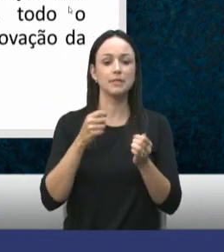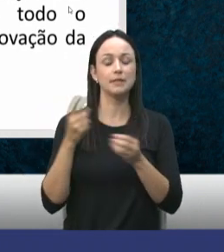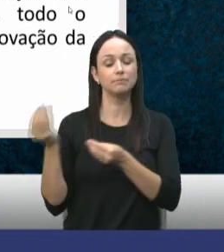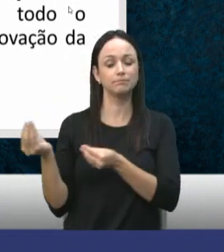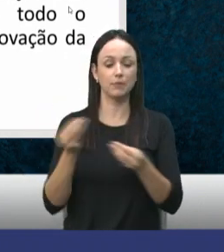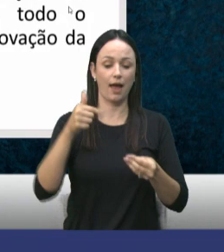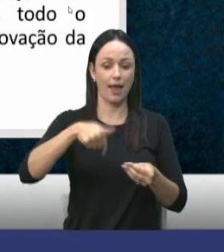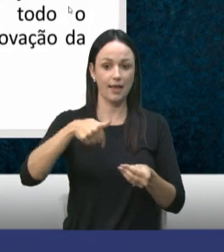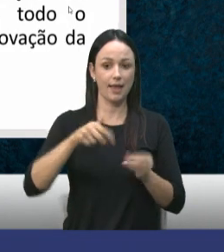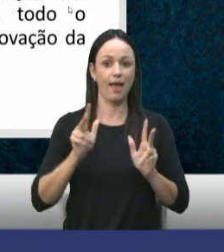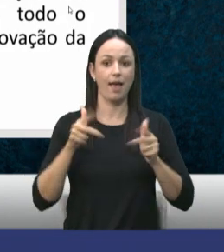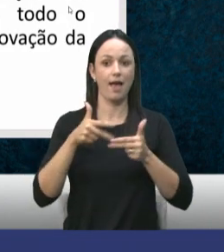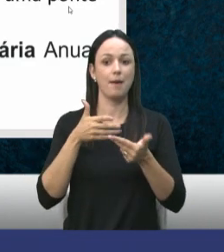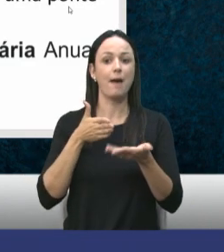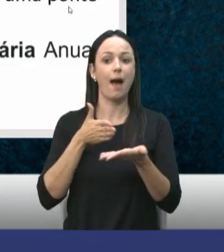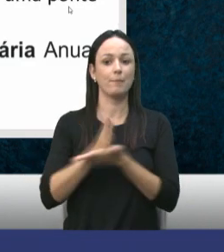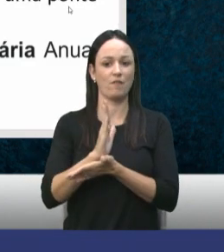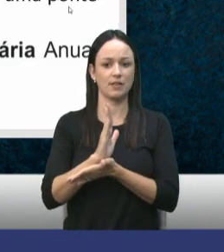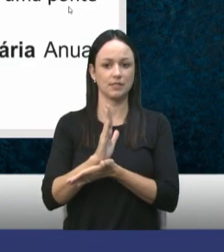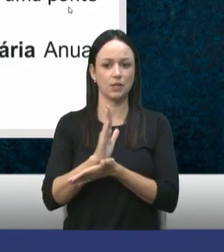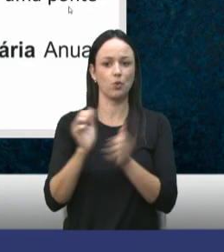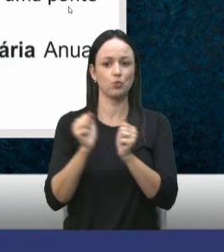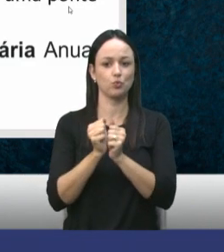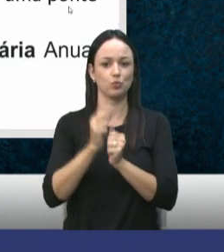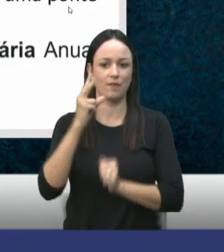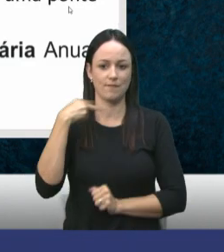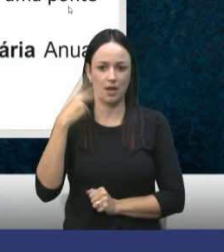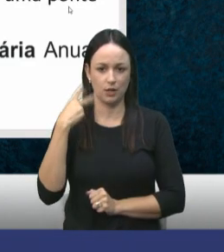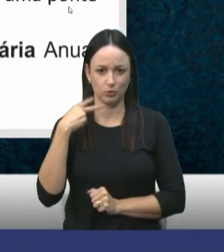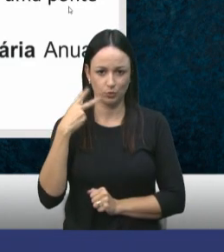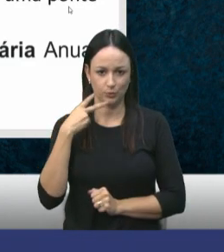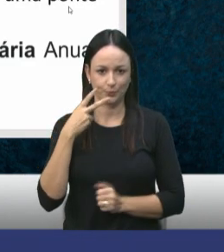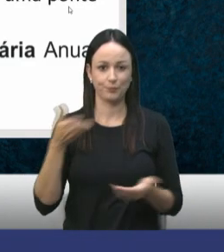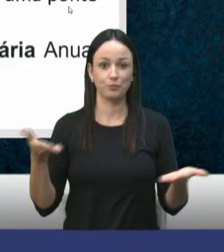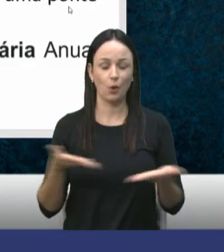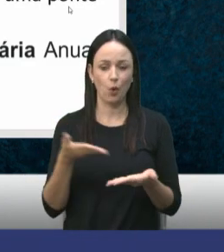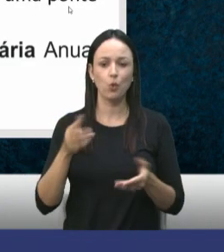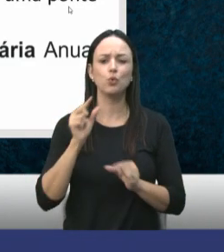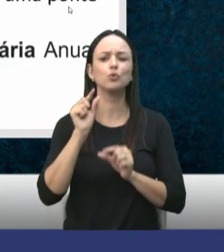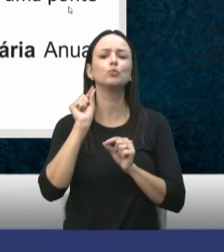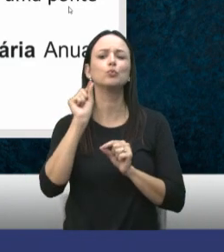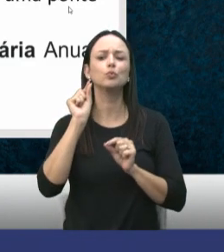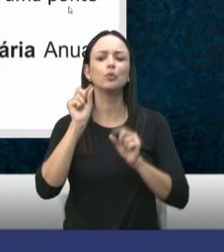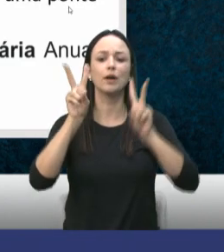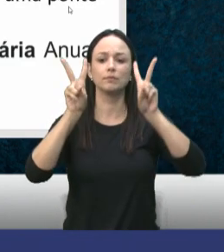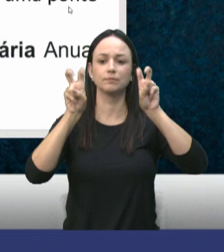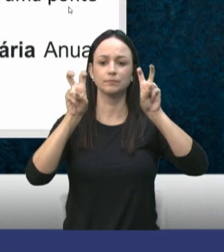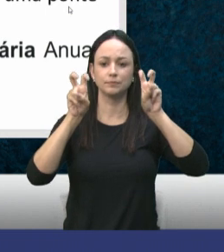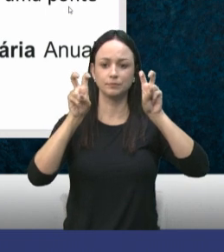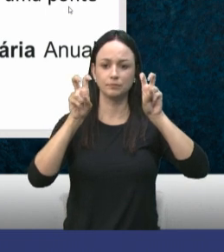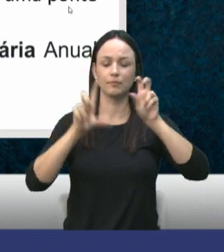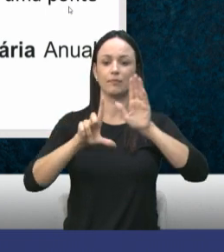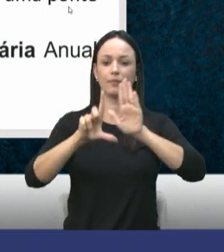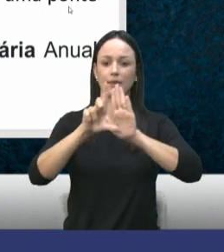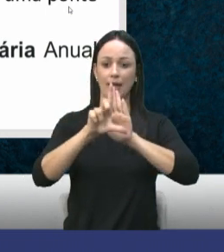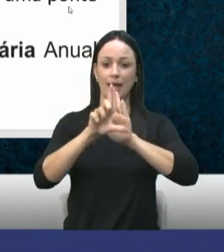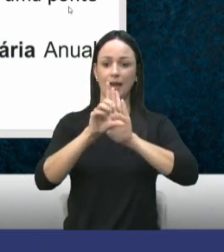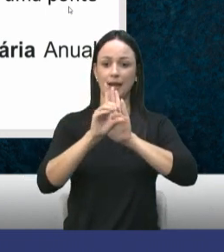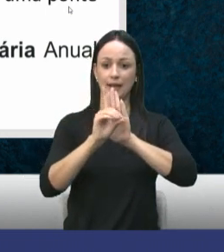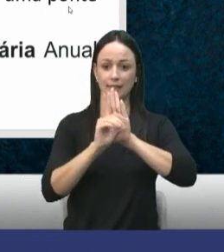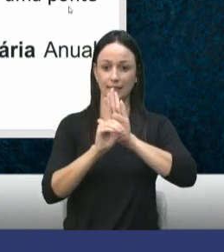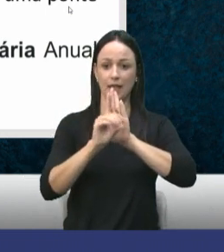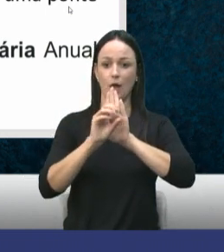Câmara junto aos vereadores. A peça que hoje nós conversaremos, então, é a Lei de Diretrizes Orçamentárias.